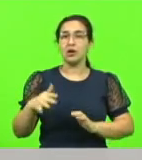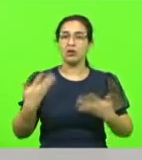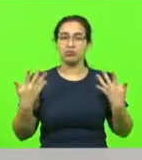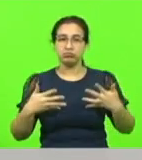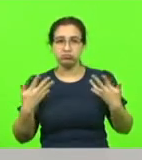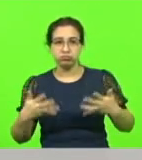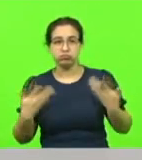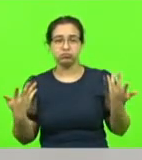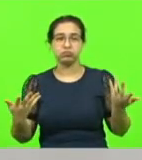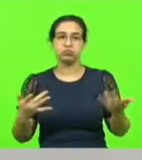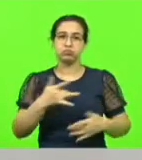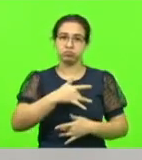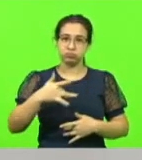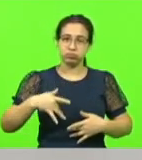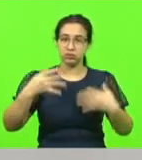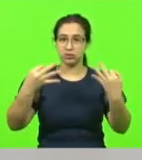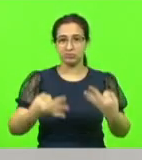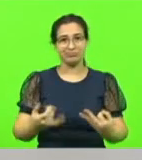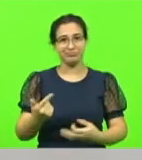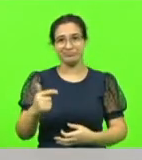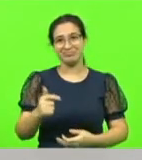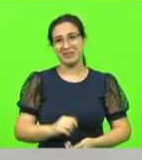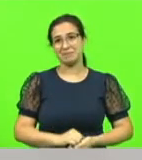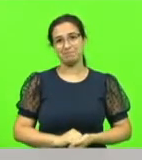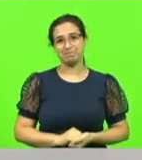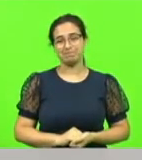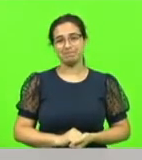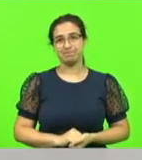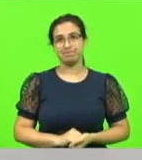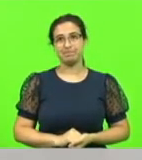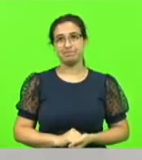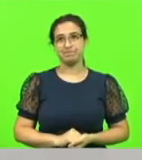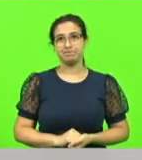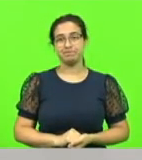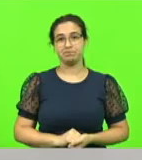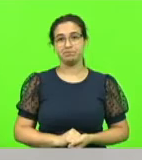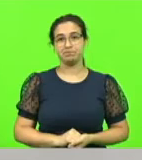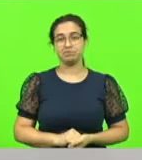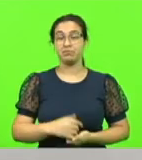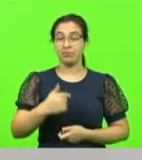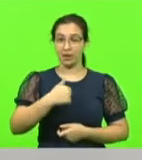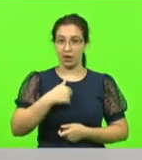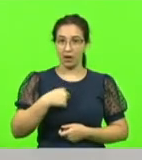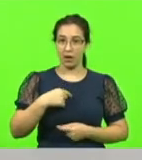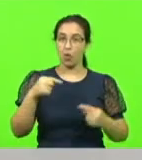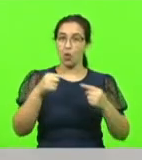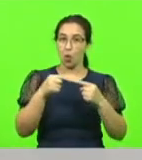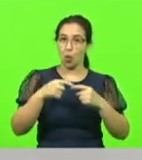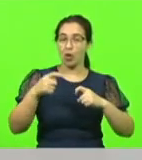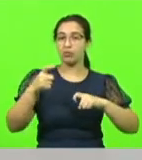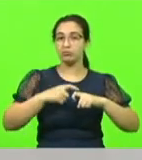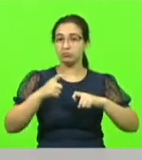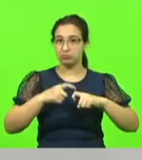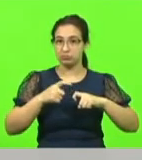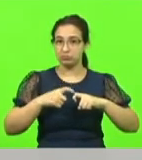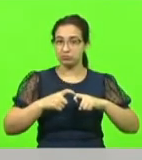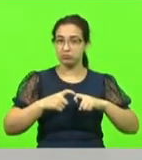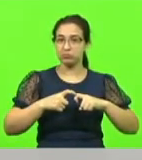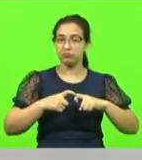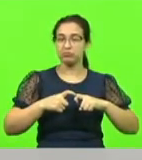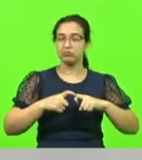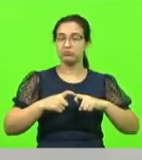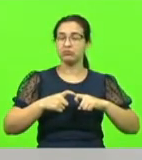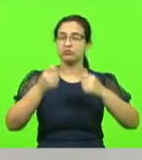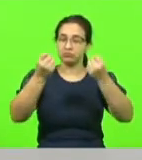Como médico, possa dizer a vocês que eu tive